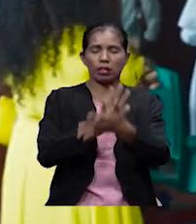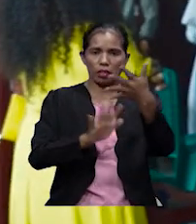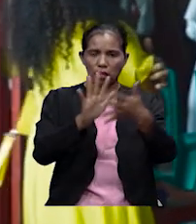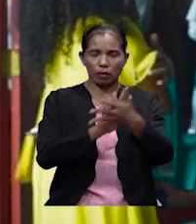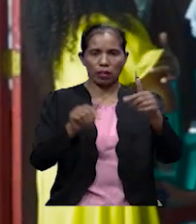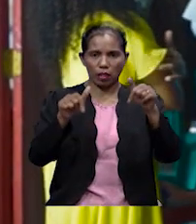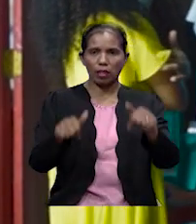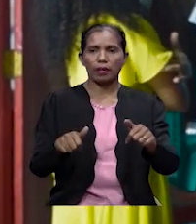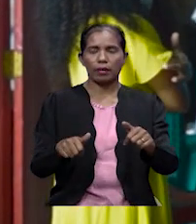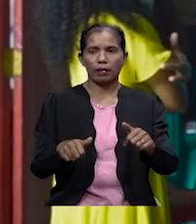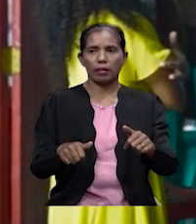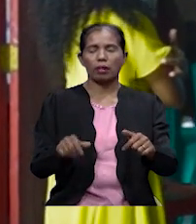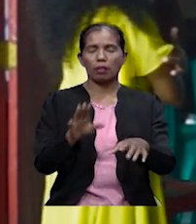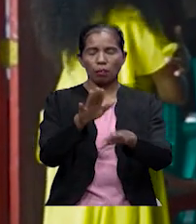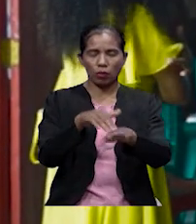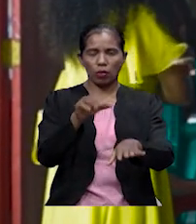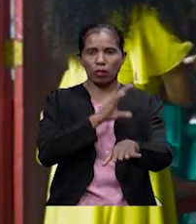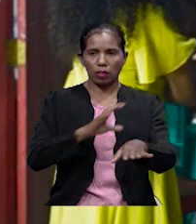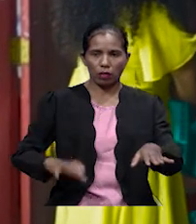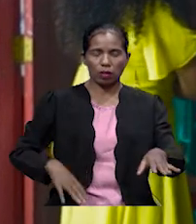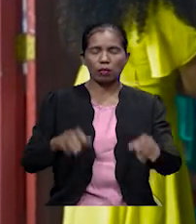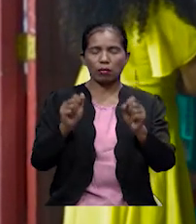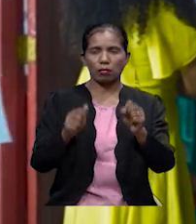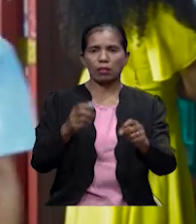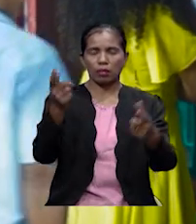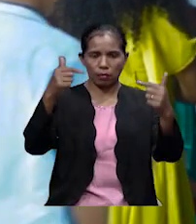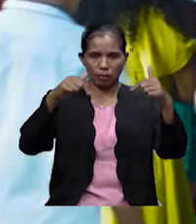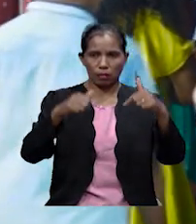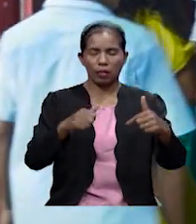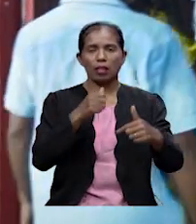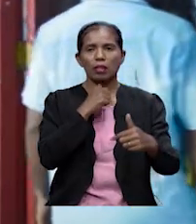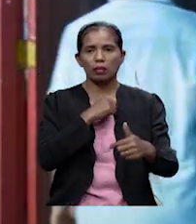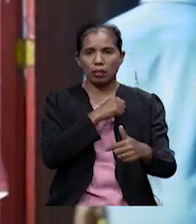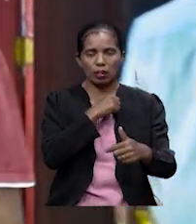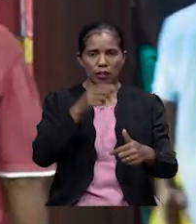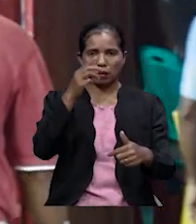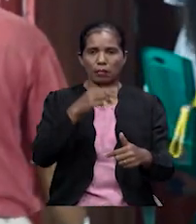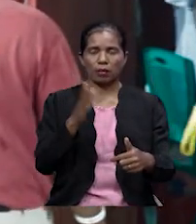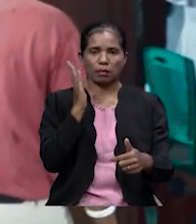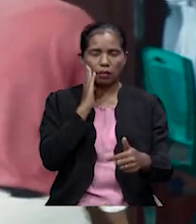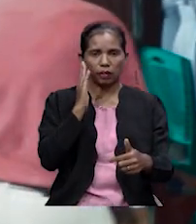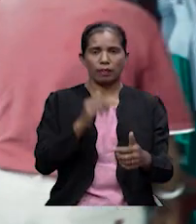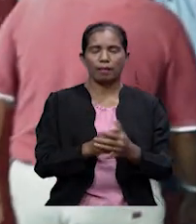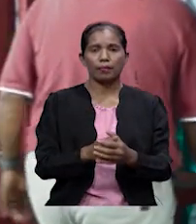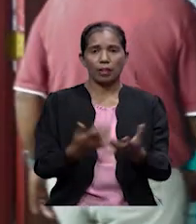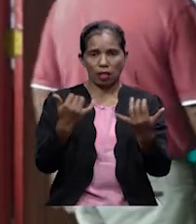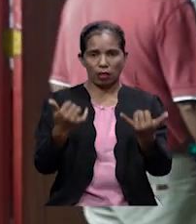sarani o sirane ba tu tuir krismaru hututu mo iha fatin nene ta ho razam sirah